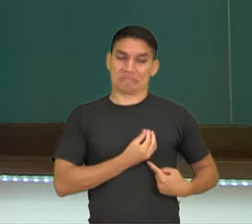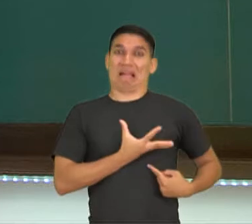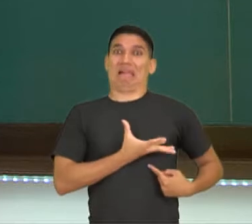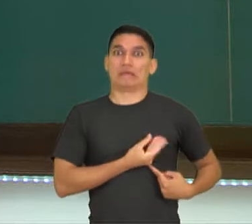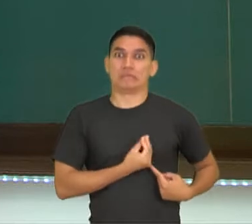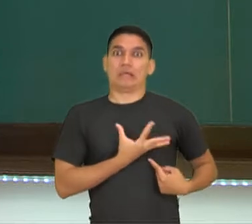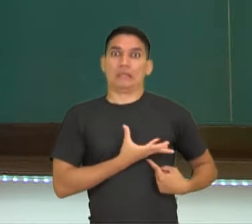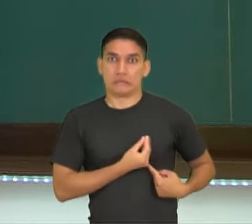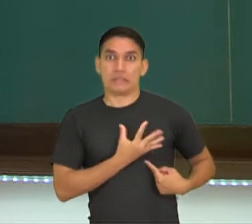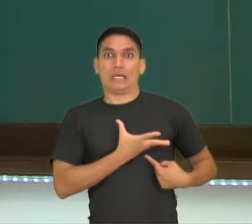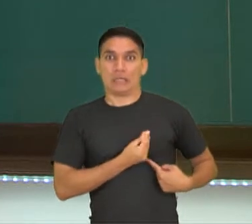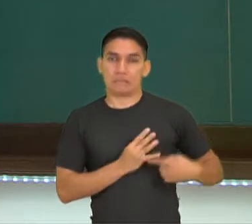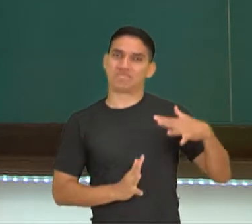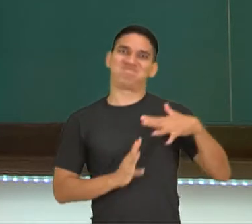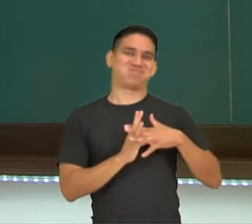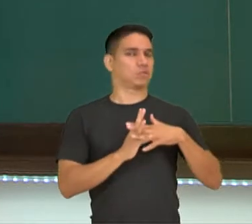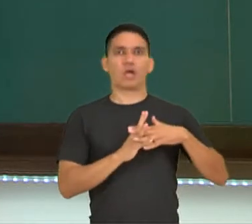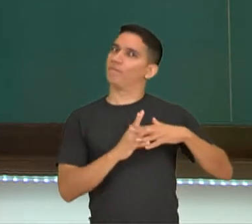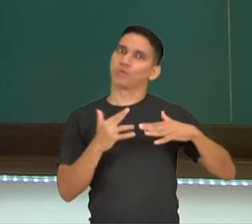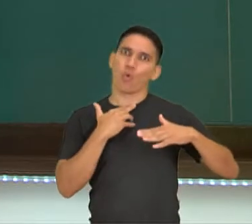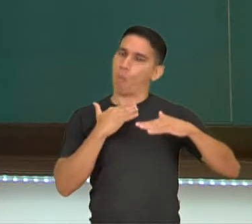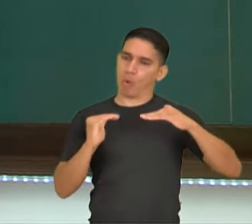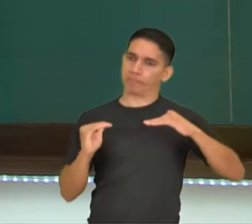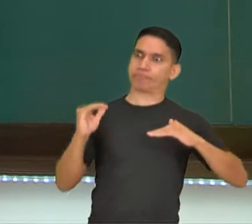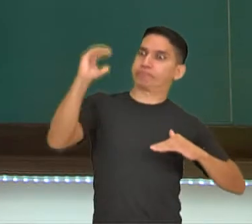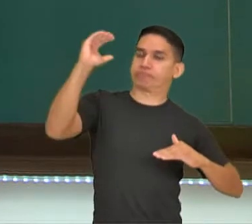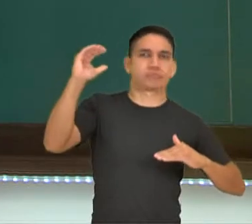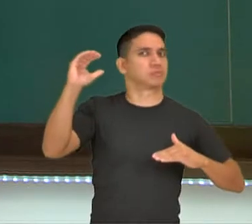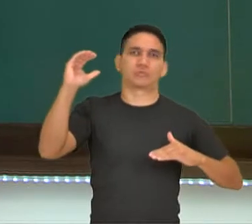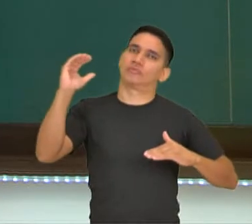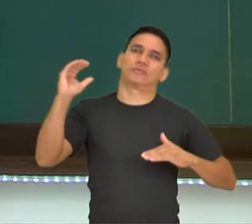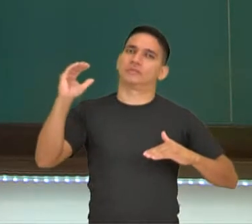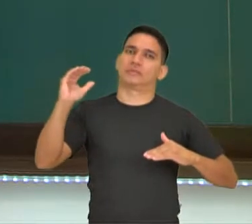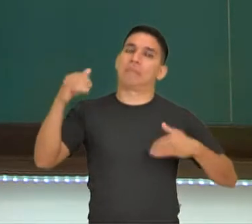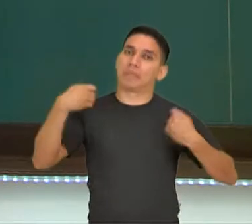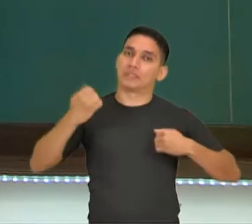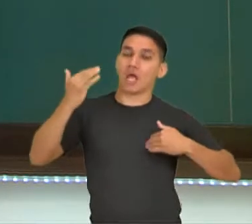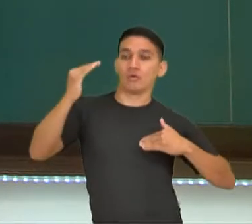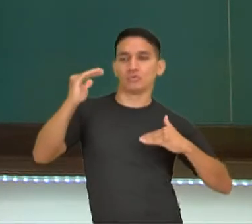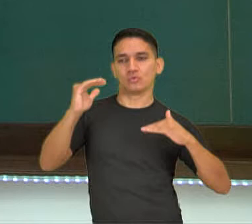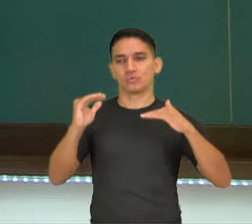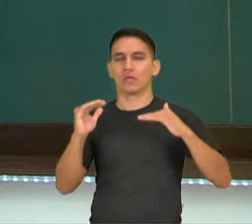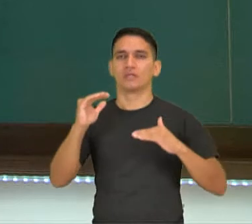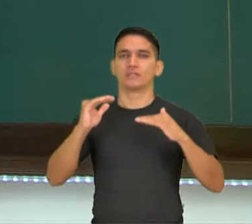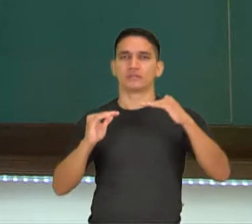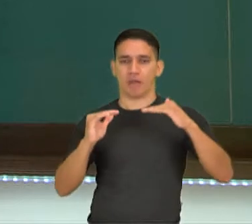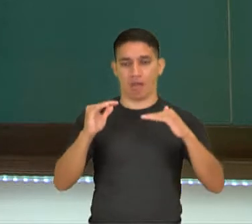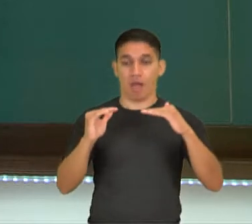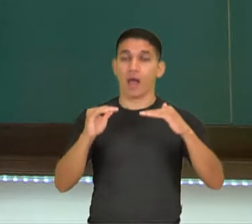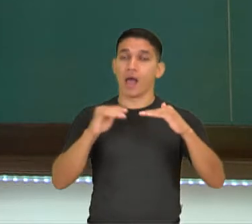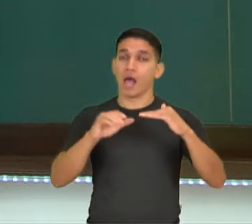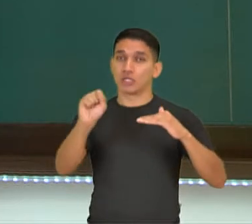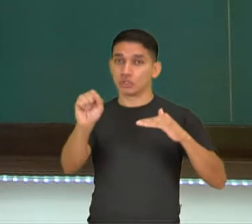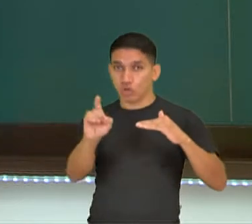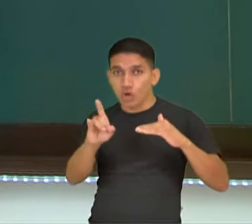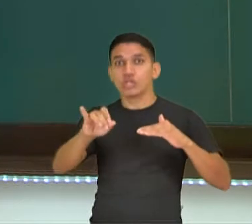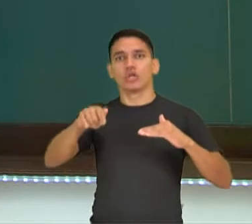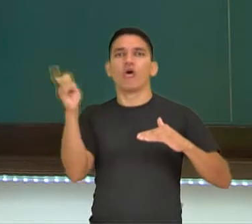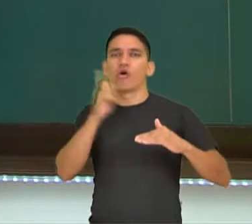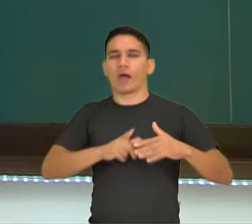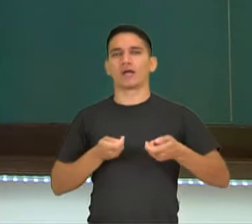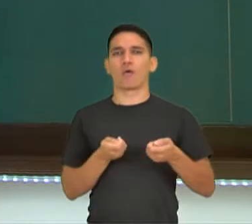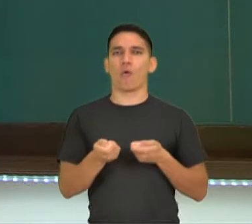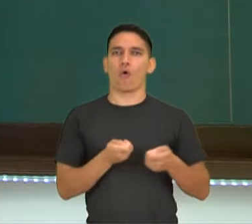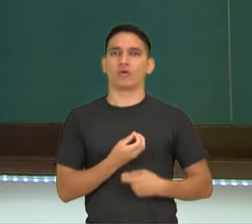subir. Então, como eu falei dos excessos, né? Não podemos abusar dos excessos, mas ele ajuda a regular a pressão arterial. Você não